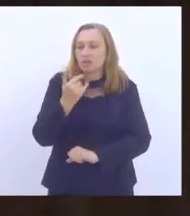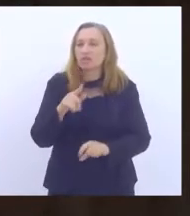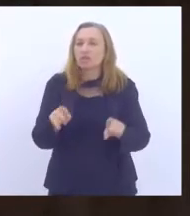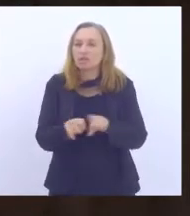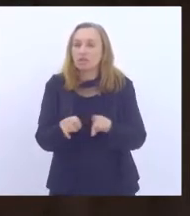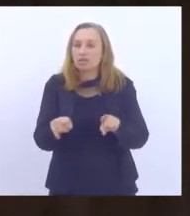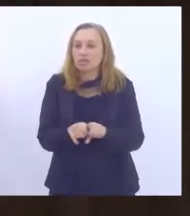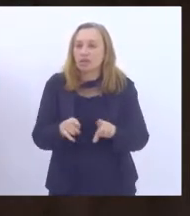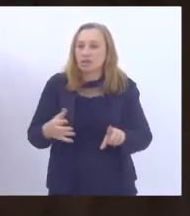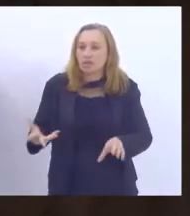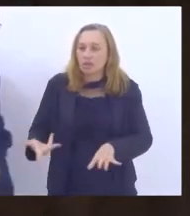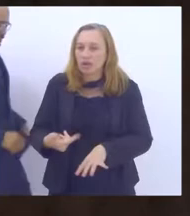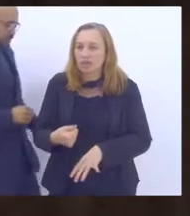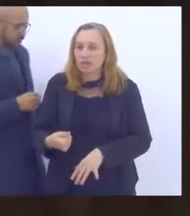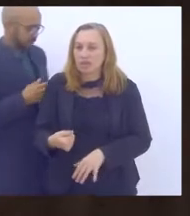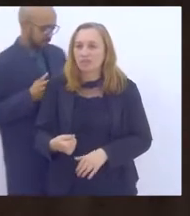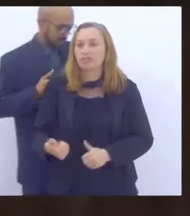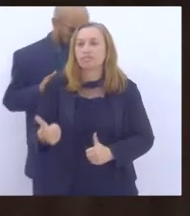credibilidade